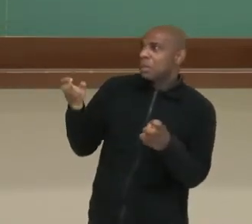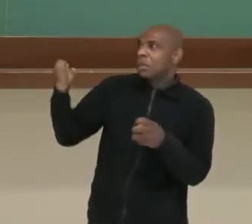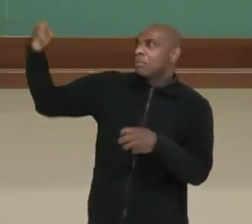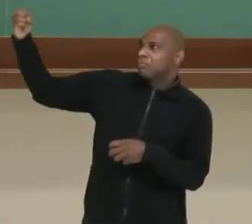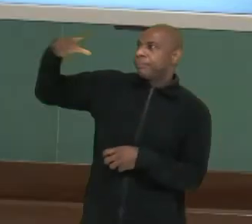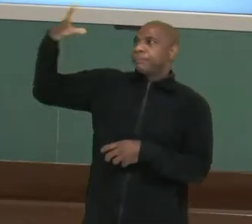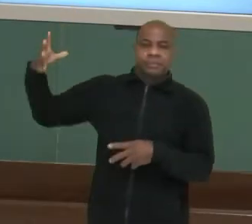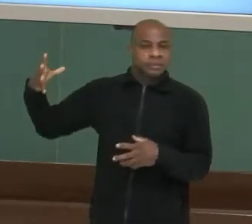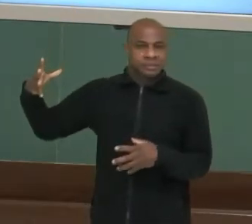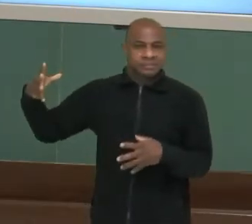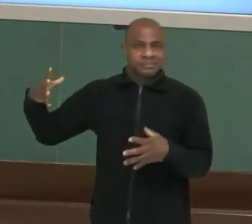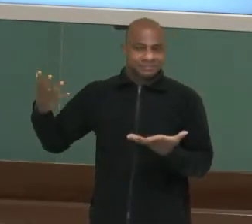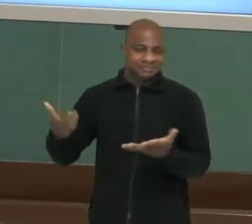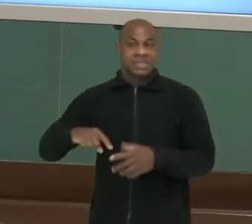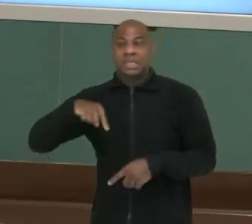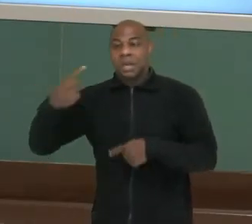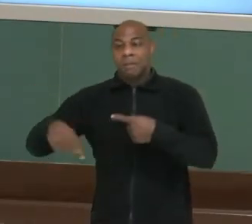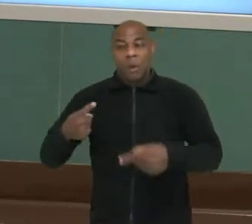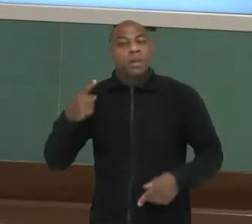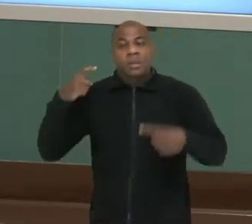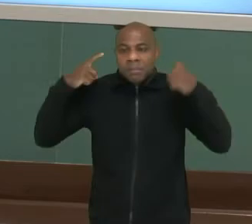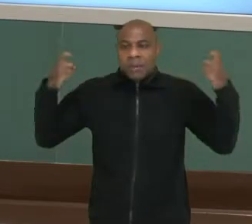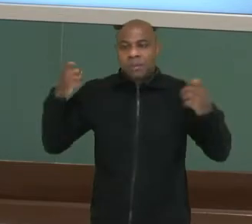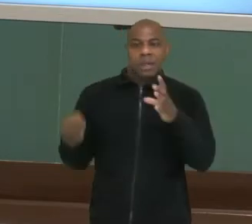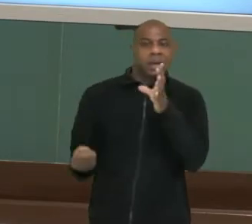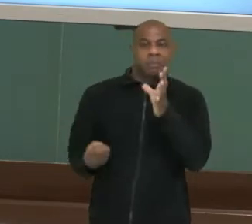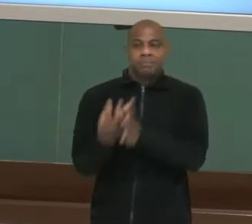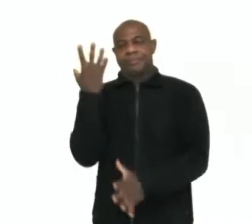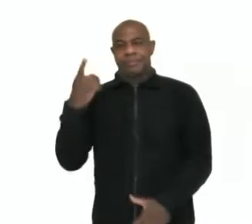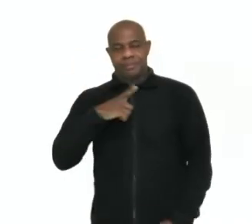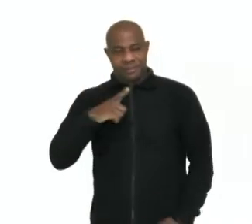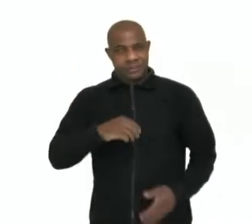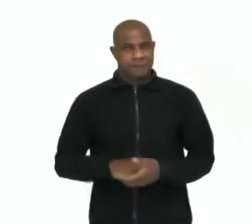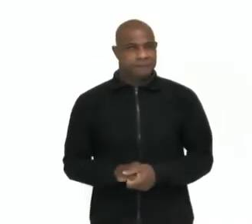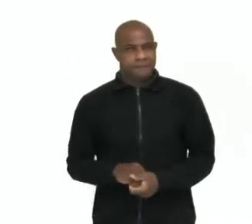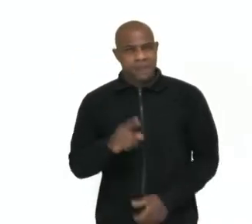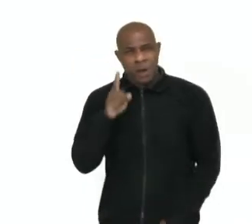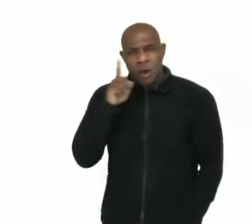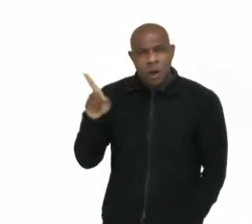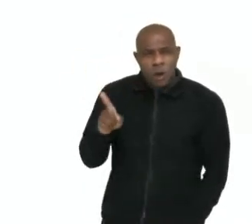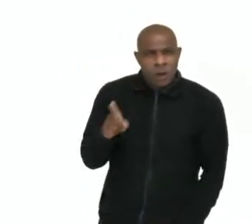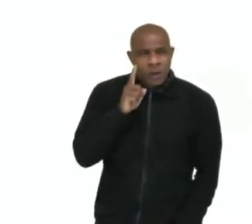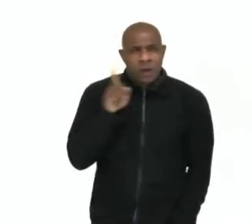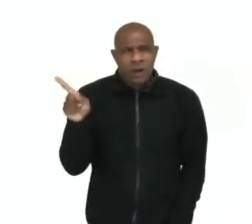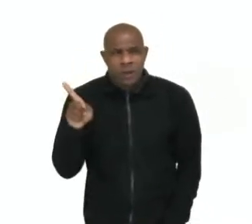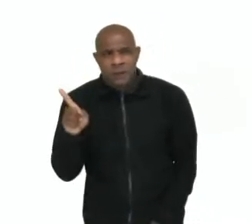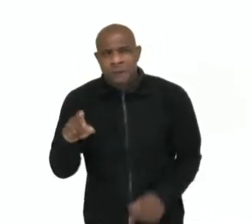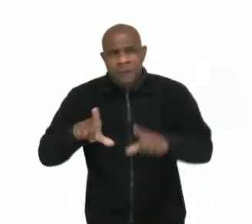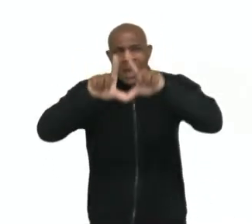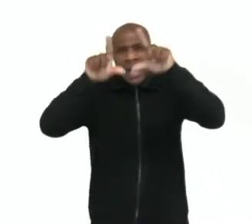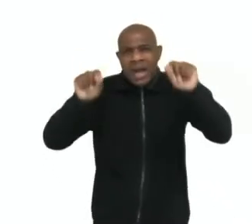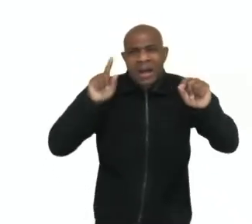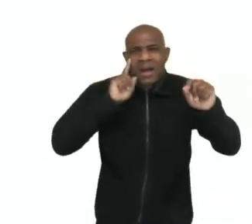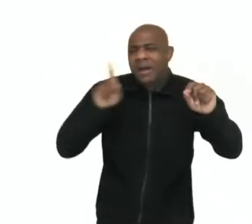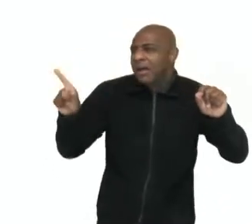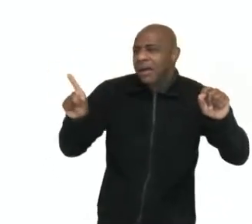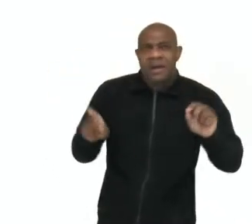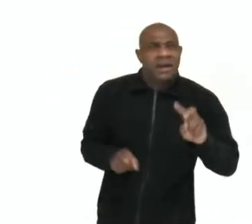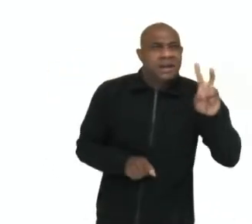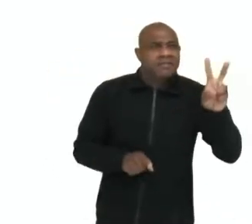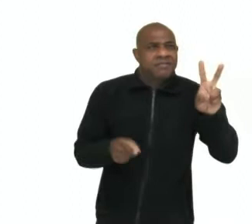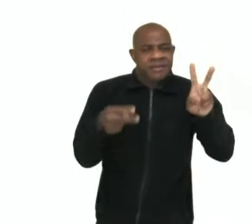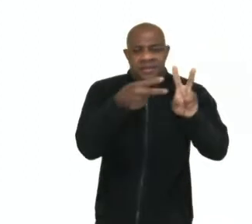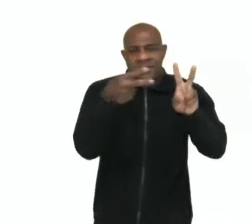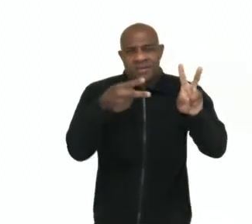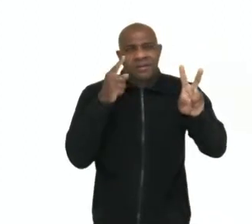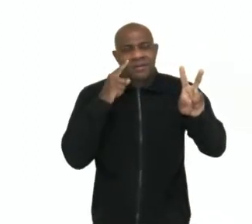você pegou isso, dê uma olhada com carinho nesta equação, V igual a lambda F. A